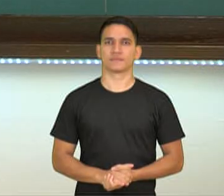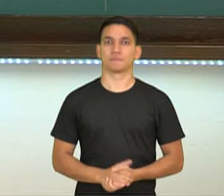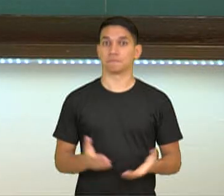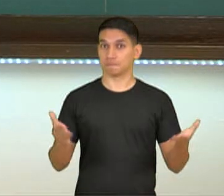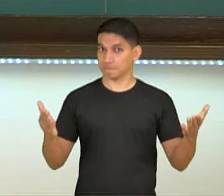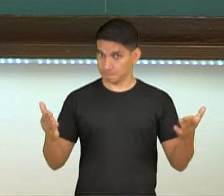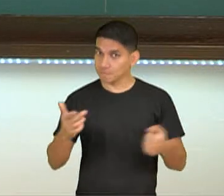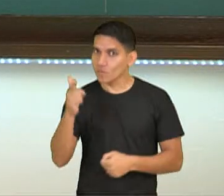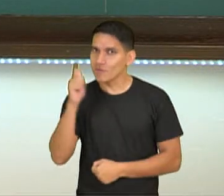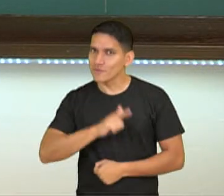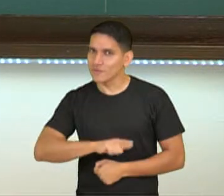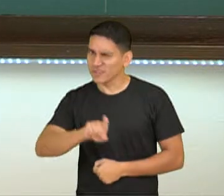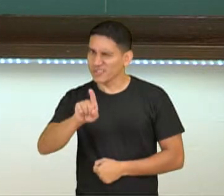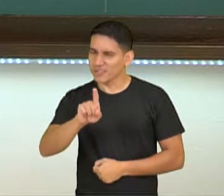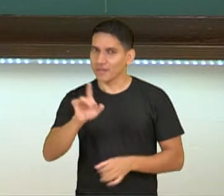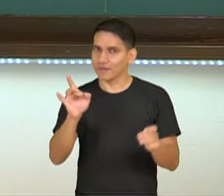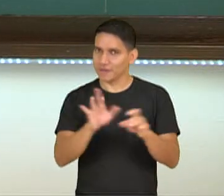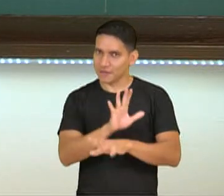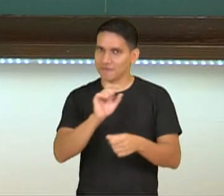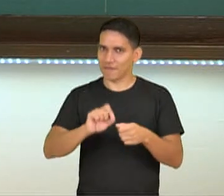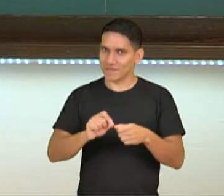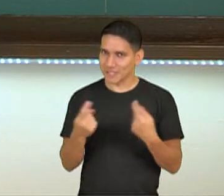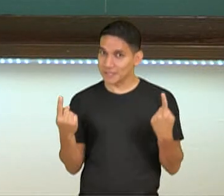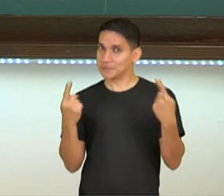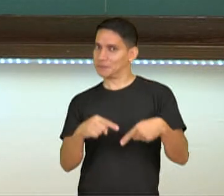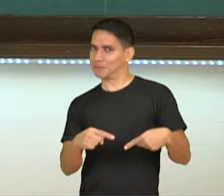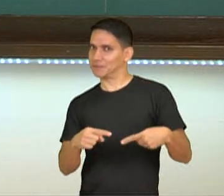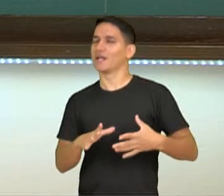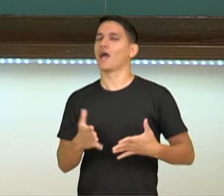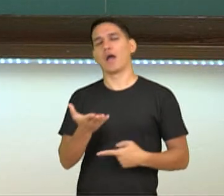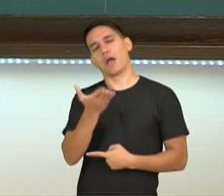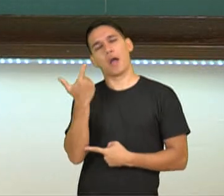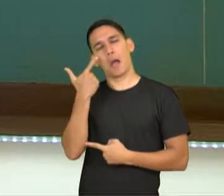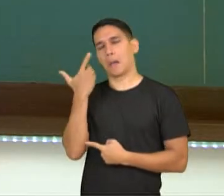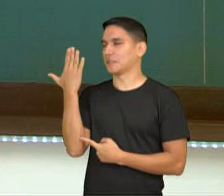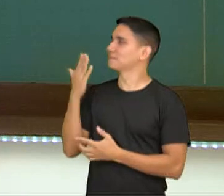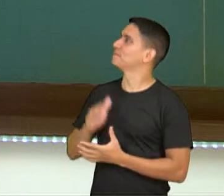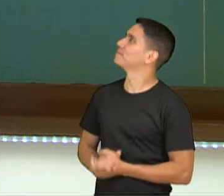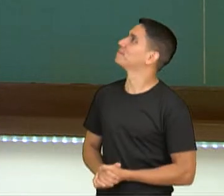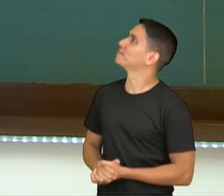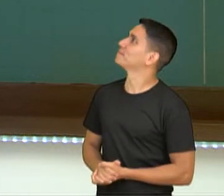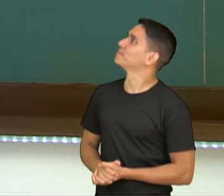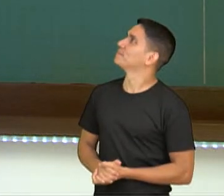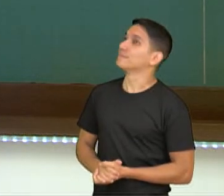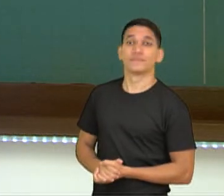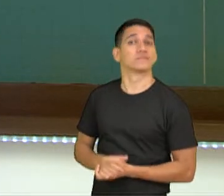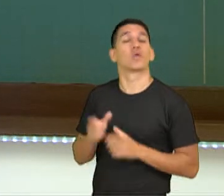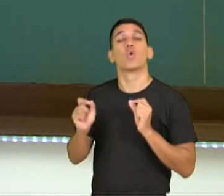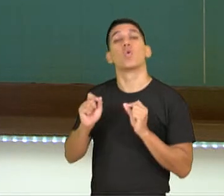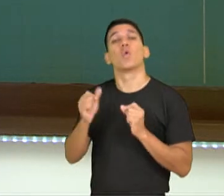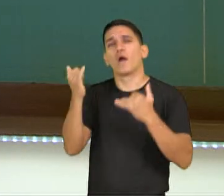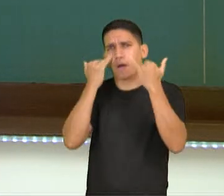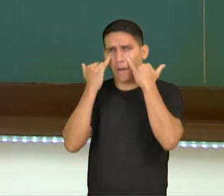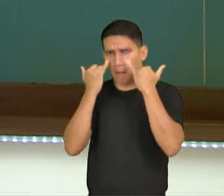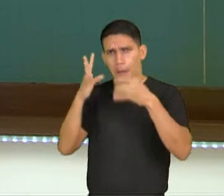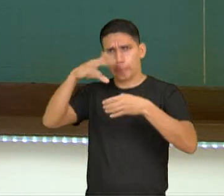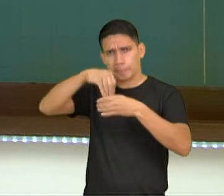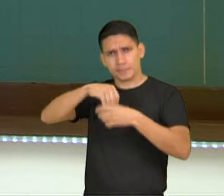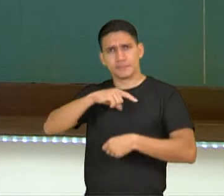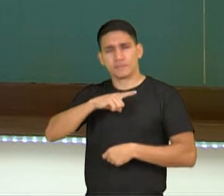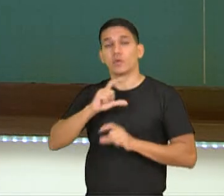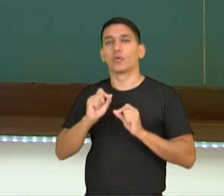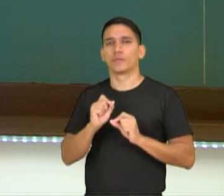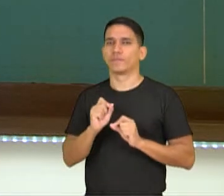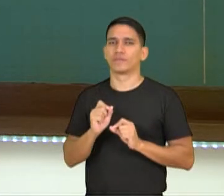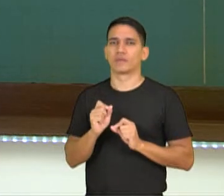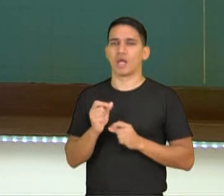E aí, galerinha, prontinhos para esse desafio? Então, me acompanhem, olha só. O que nós temos aqui? Para não ter